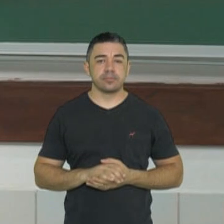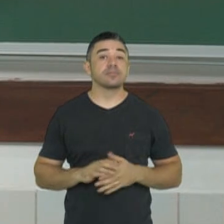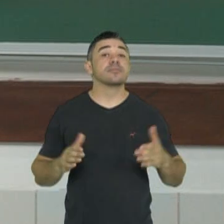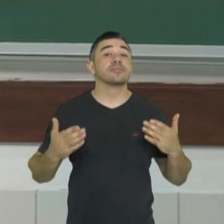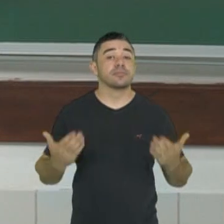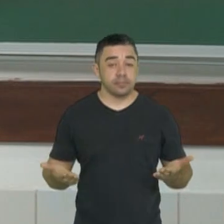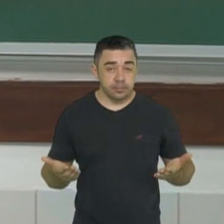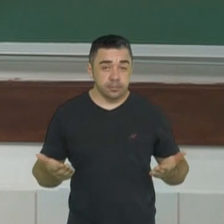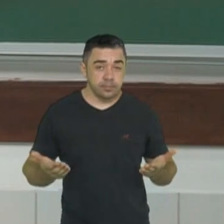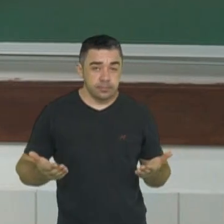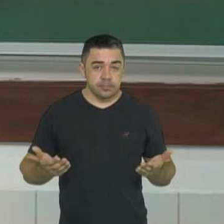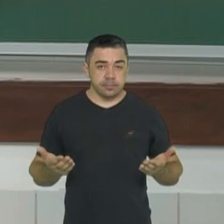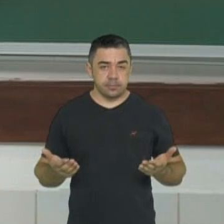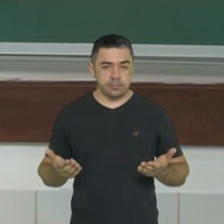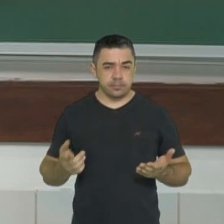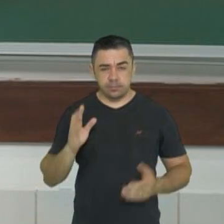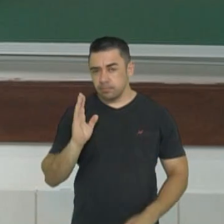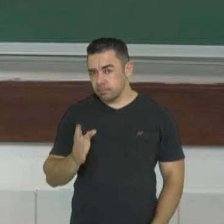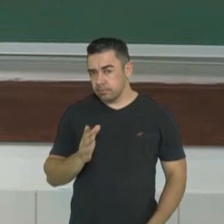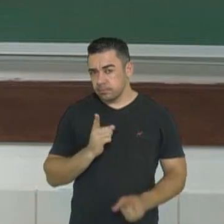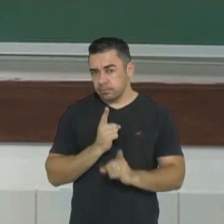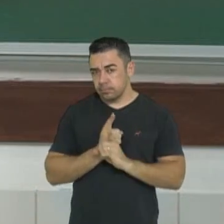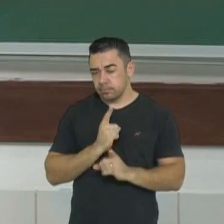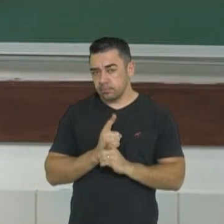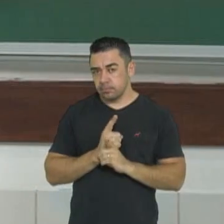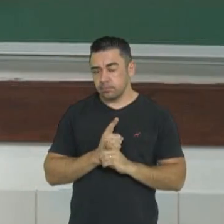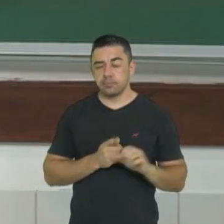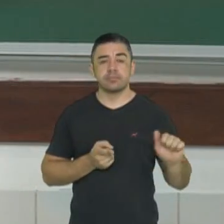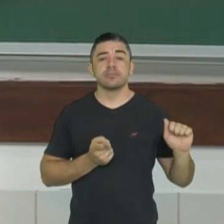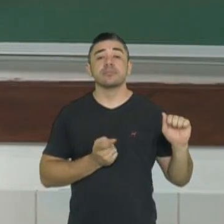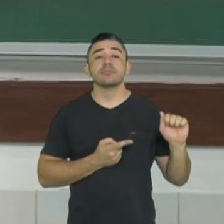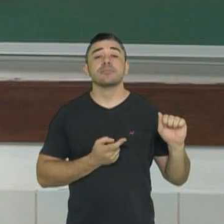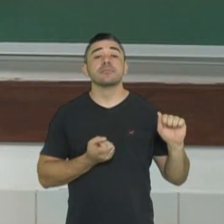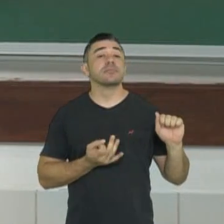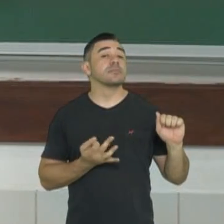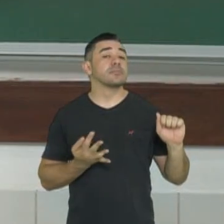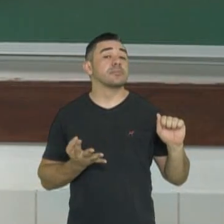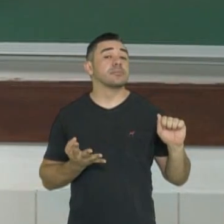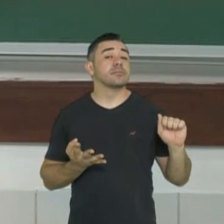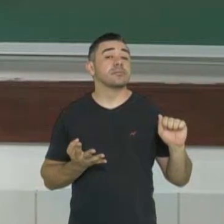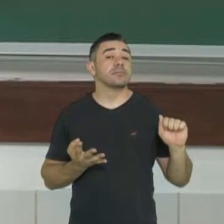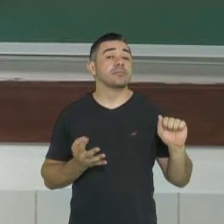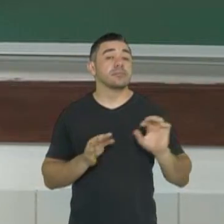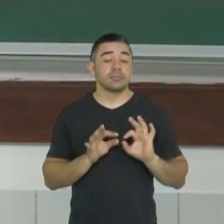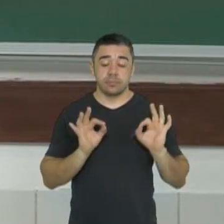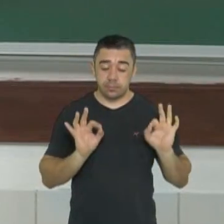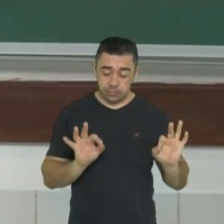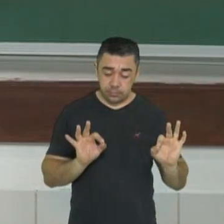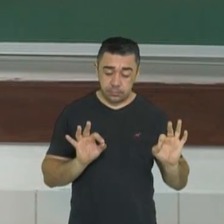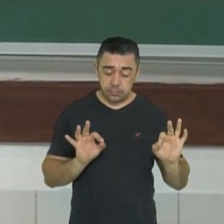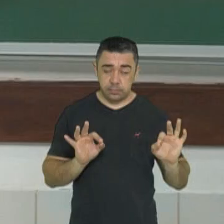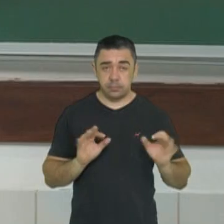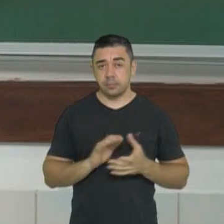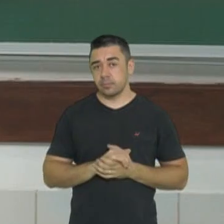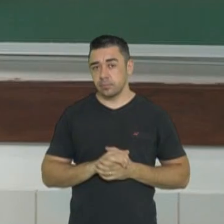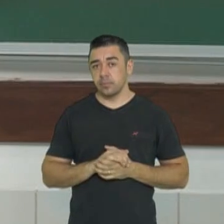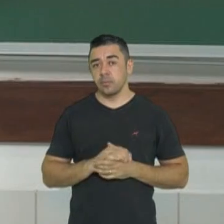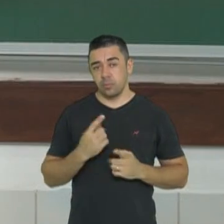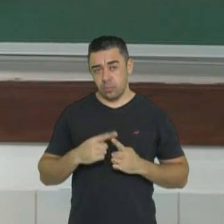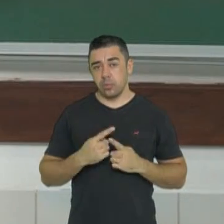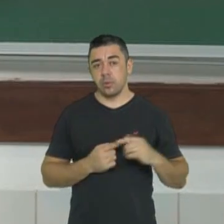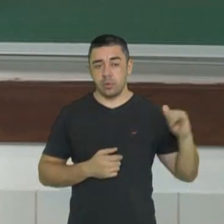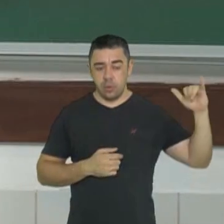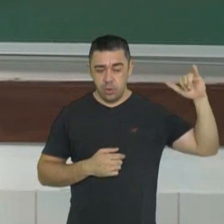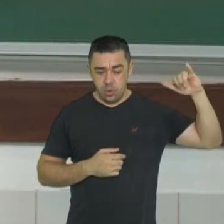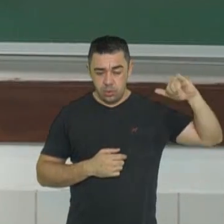Oi e aí descobriram o avião lá tá quantos quilômetros do aeroporto nada porque o avião vai